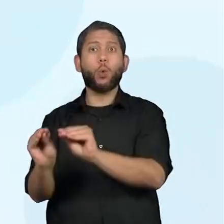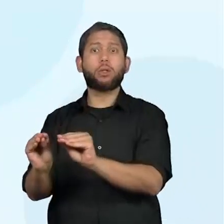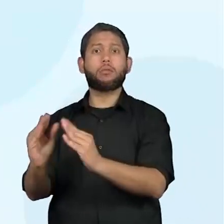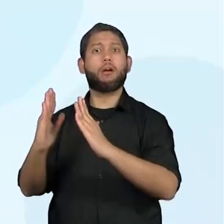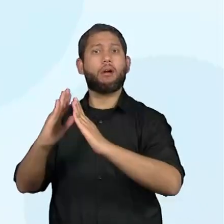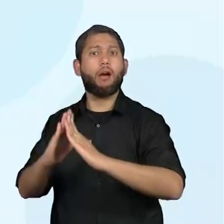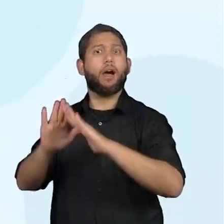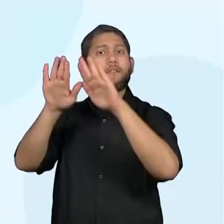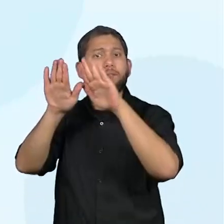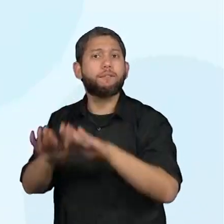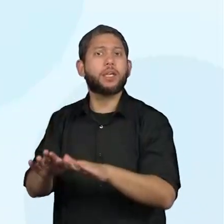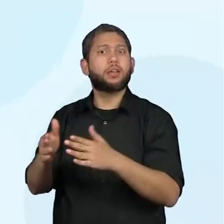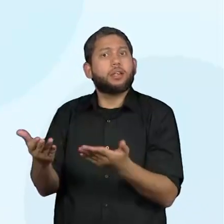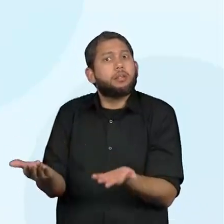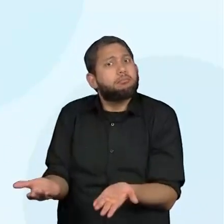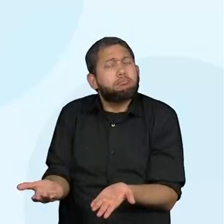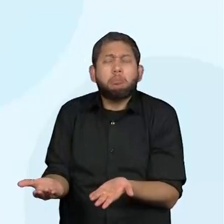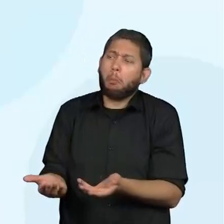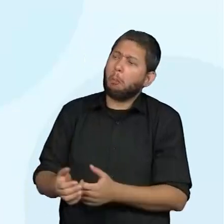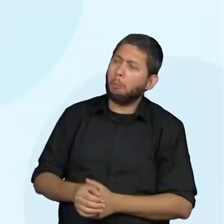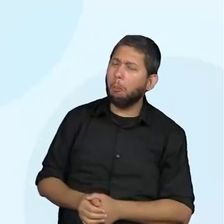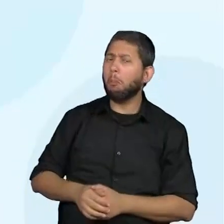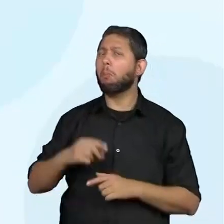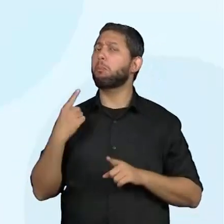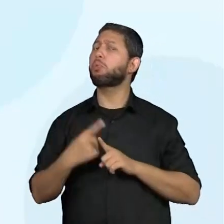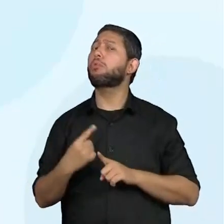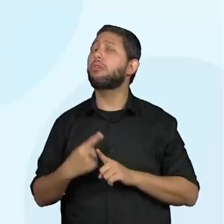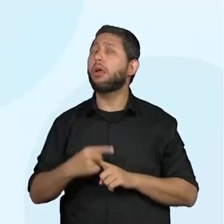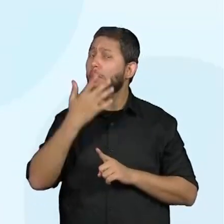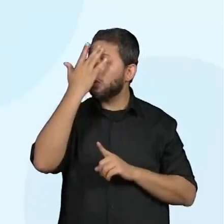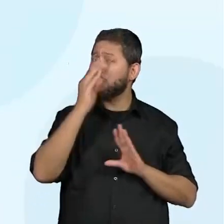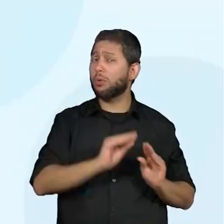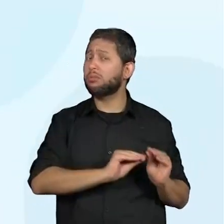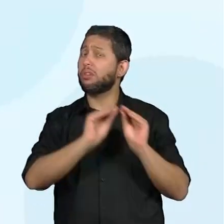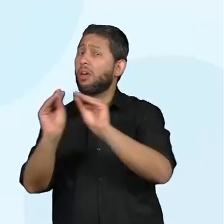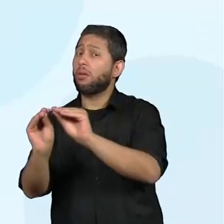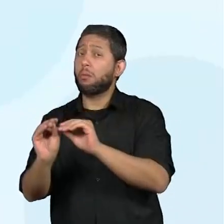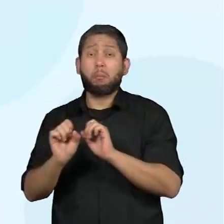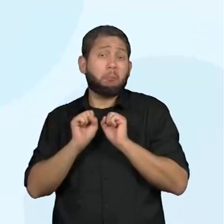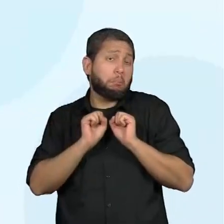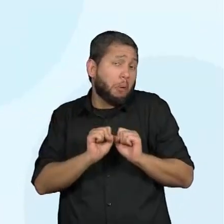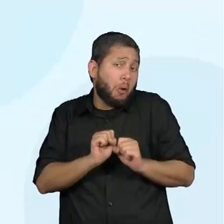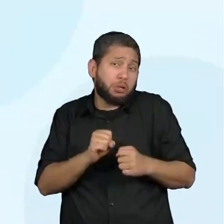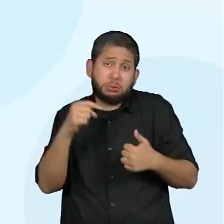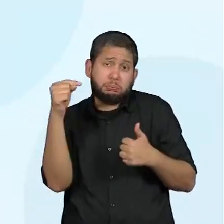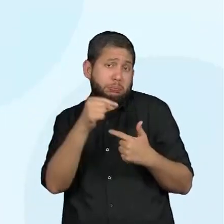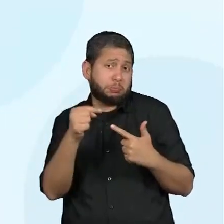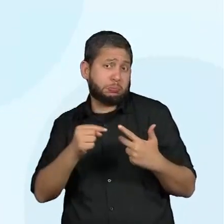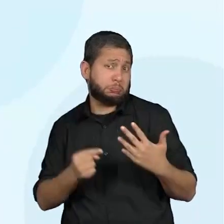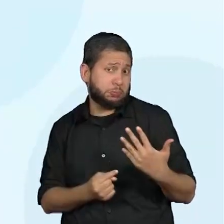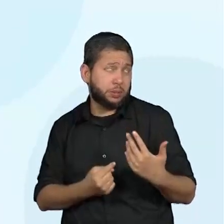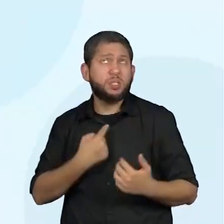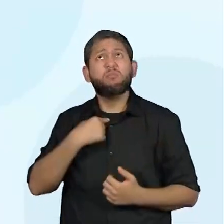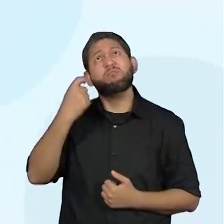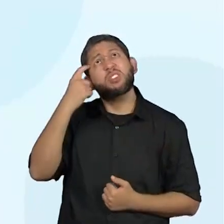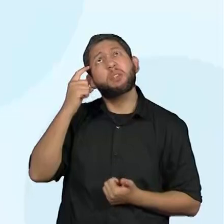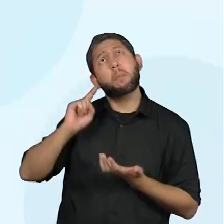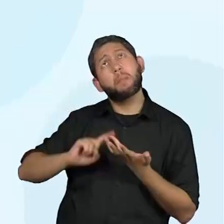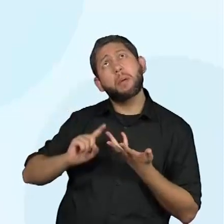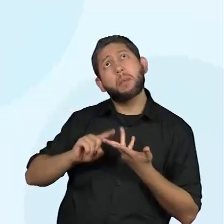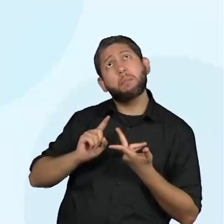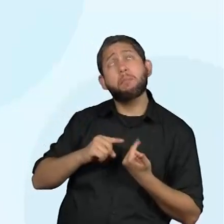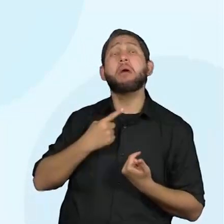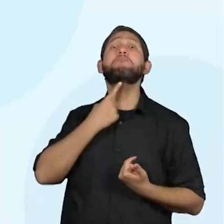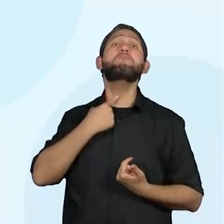morar definitivamente, e cada um tem seus motivos. Então, eles transitam aí por todos esses espaços